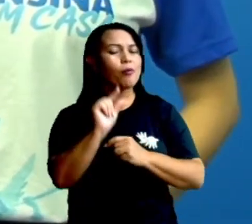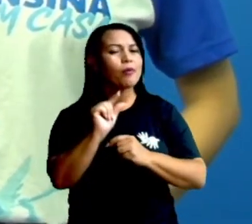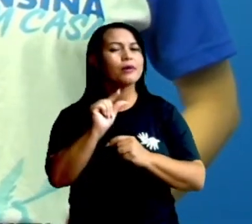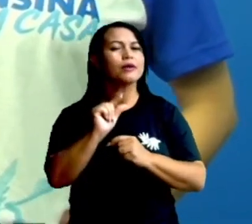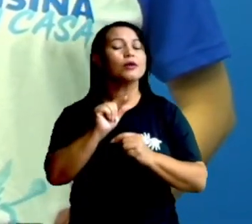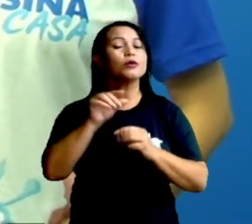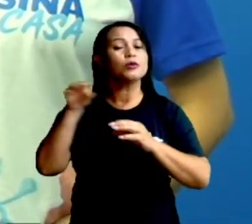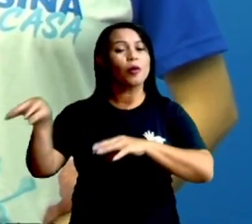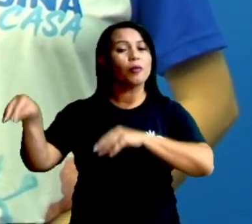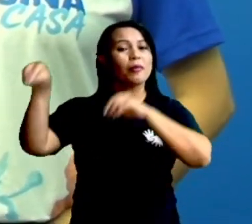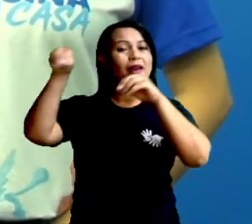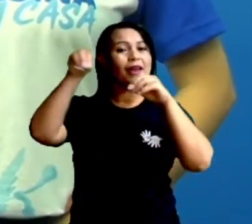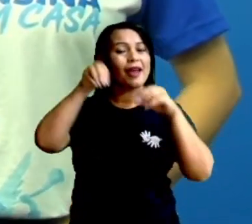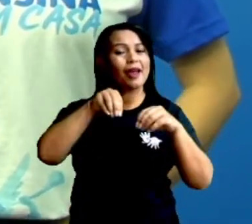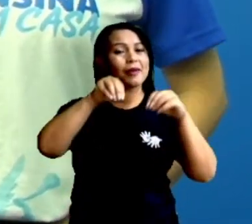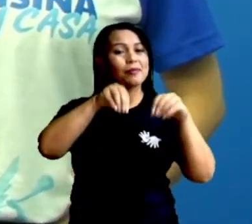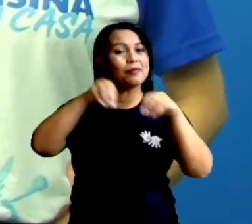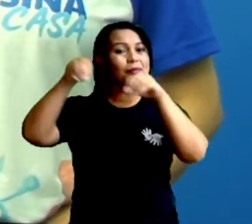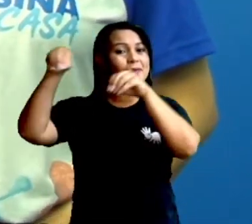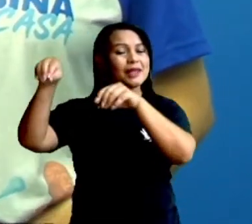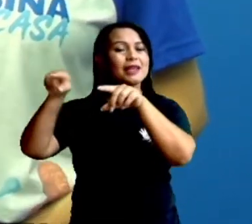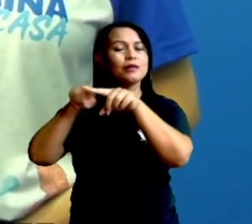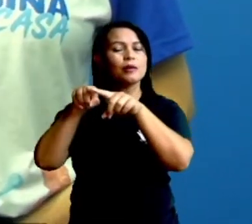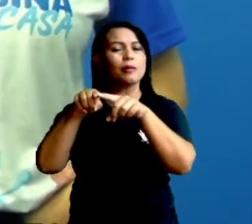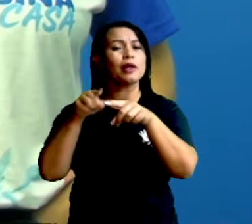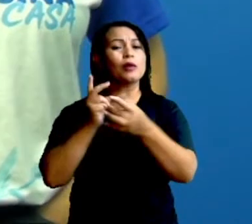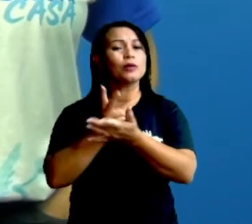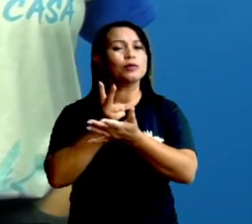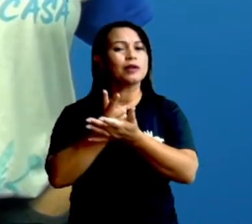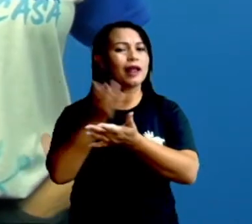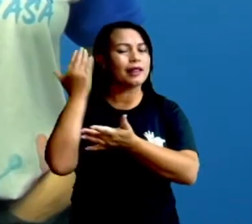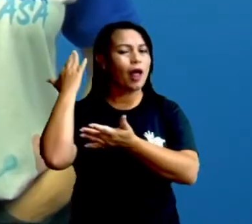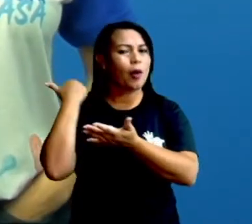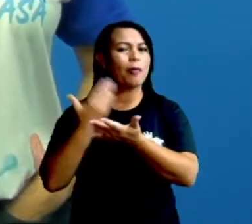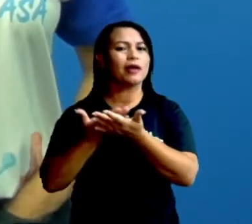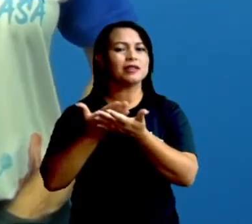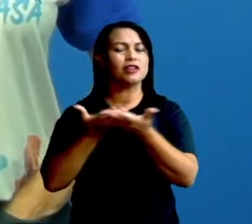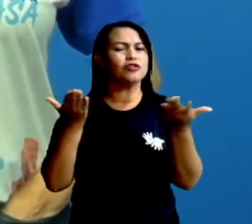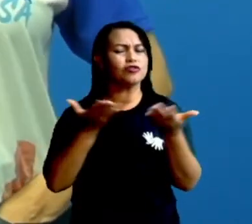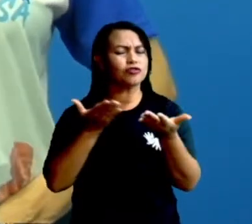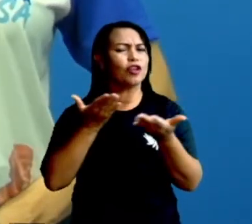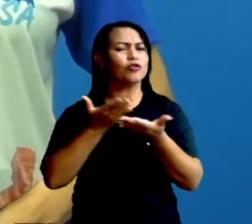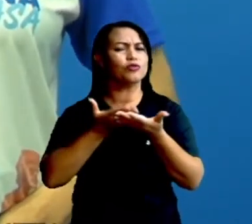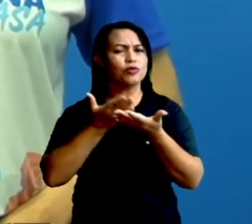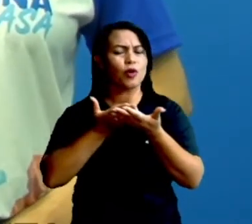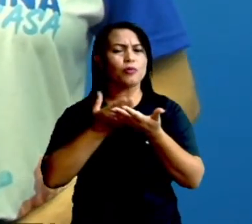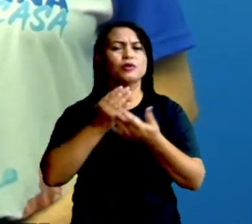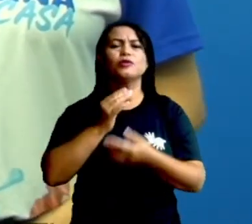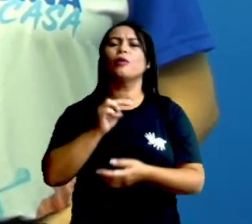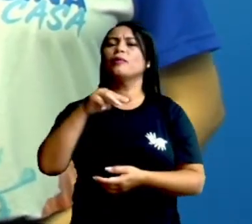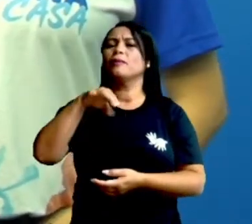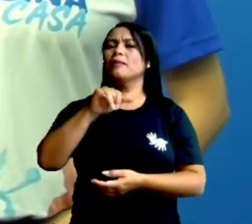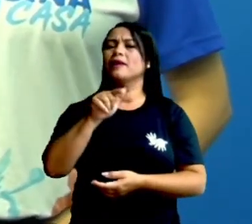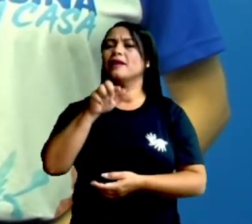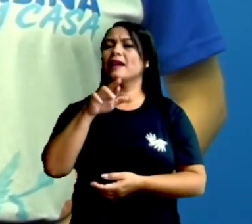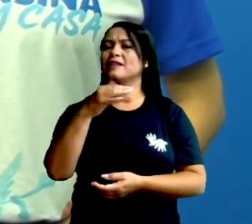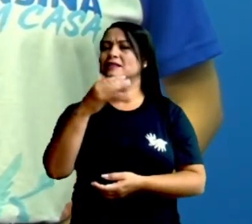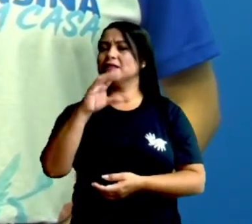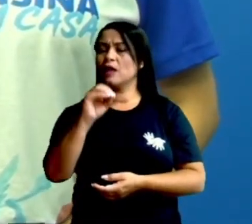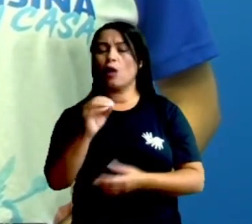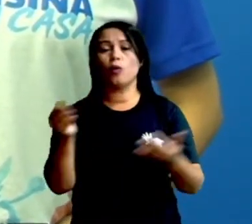a imigração, tá? Dando continuidade da aula passada que a gente estudou sobre imigração e hoje a gente